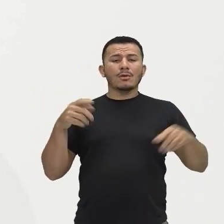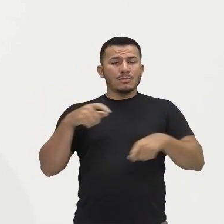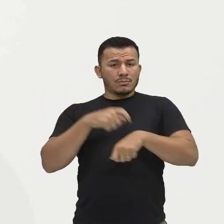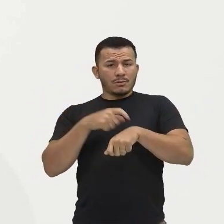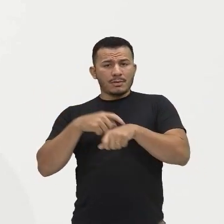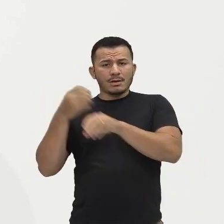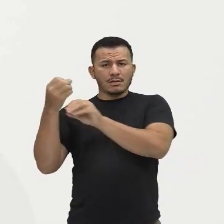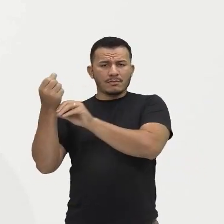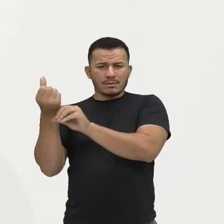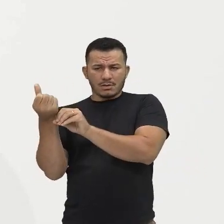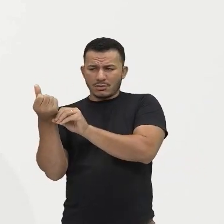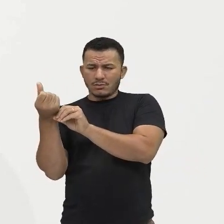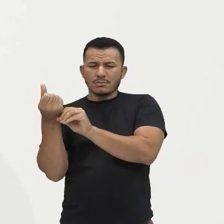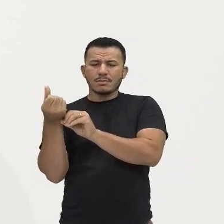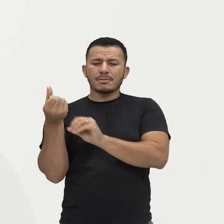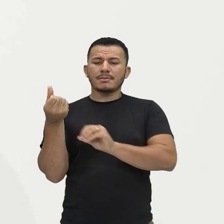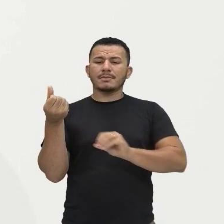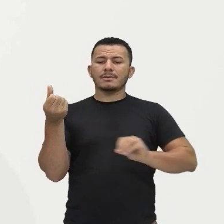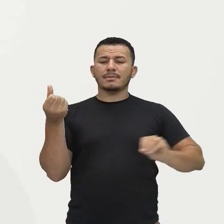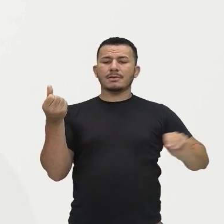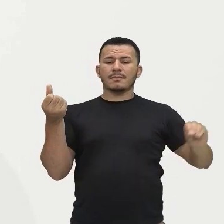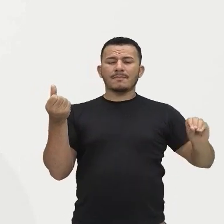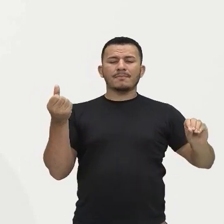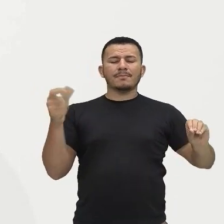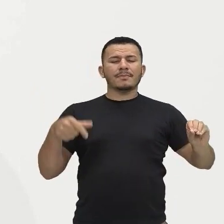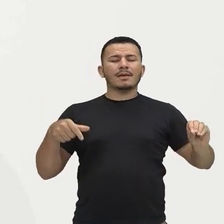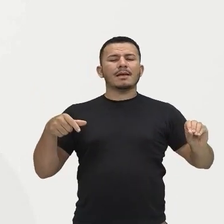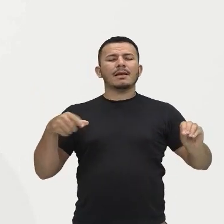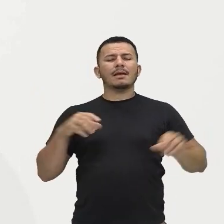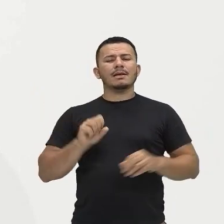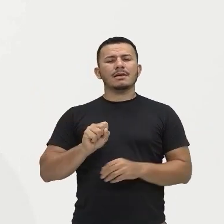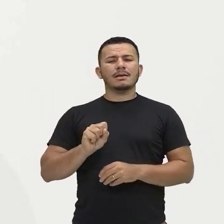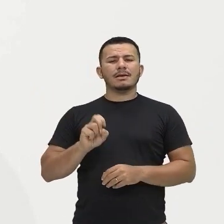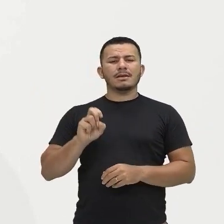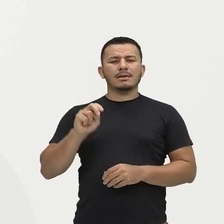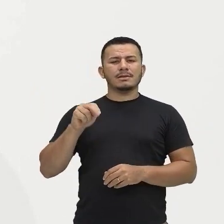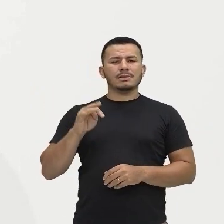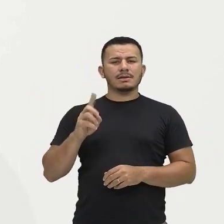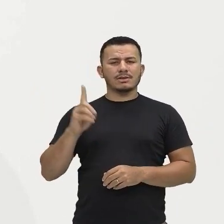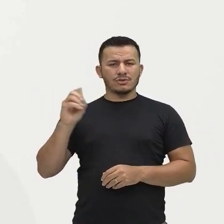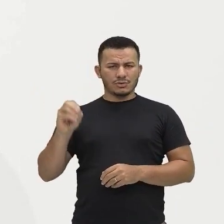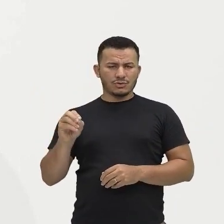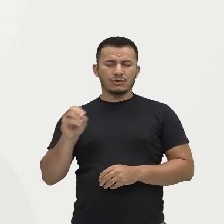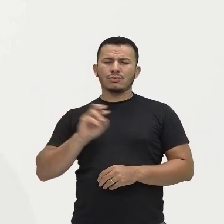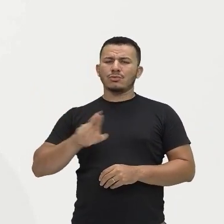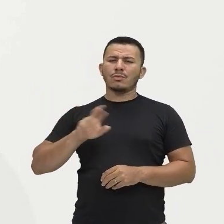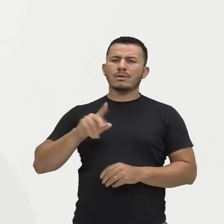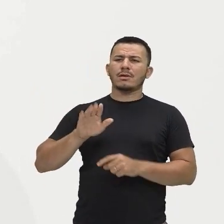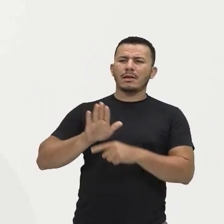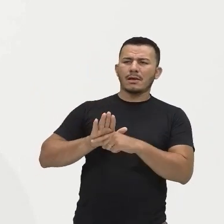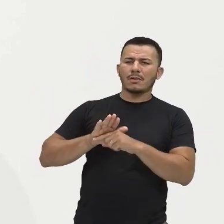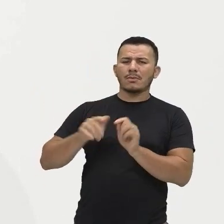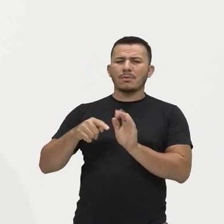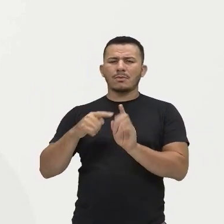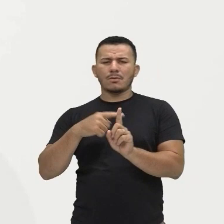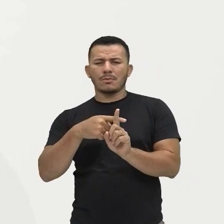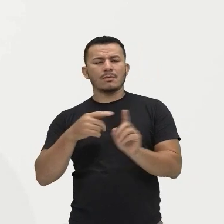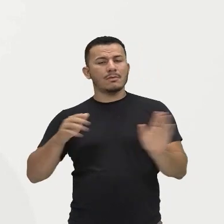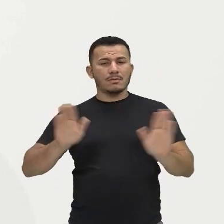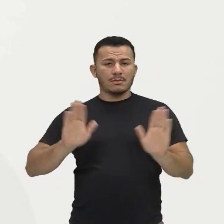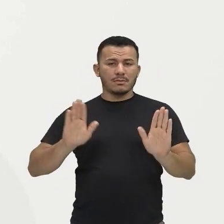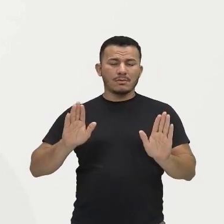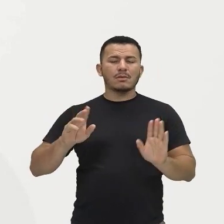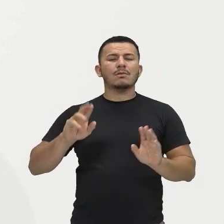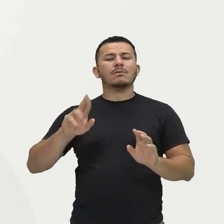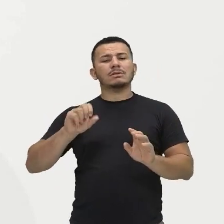para a esquerda, né? É a ideia de sentido. Não é que só existam coisas negativas, é sentido. E aí nós utilizamos o sinal